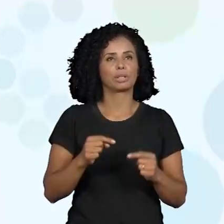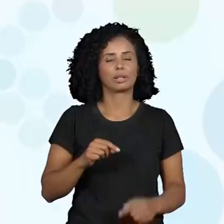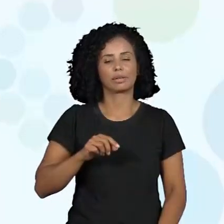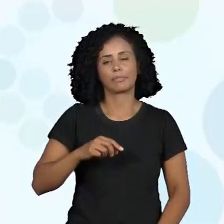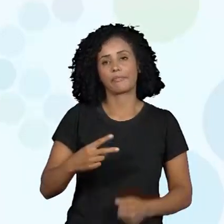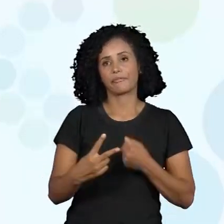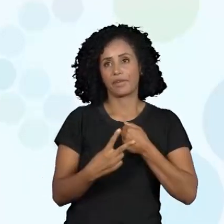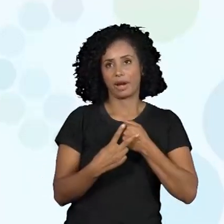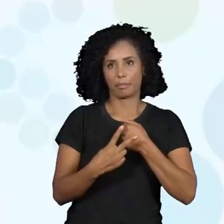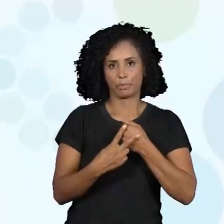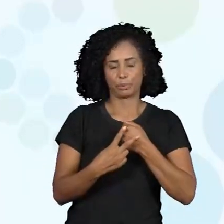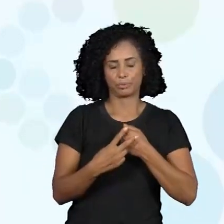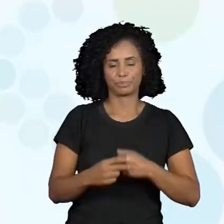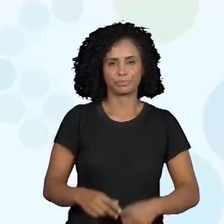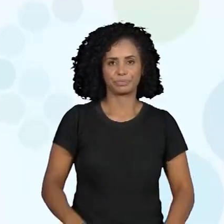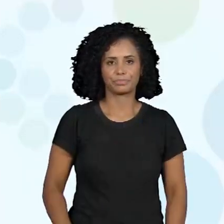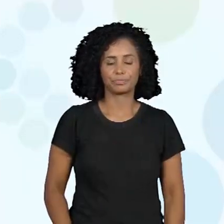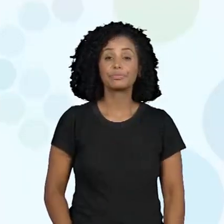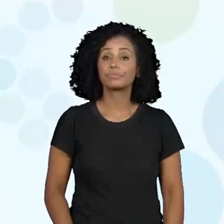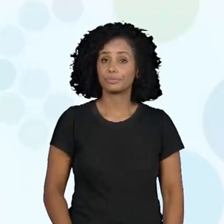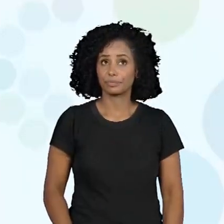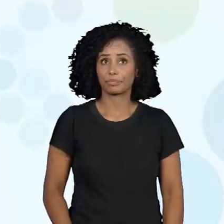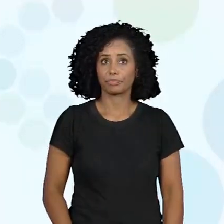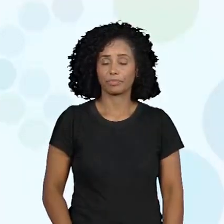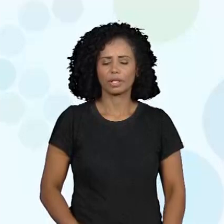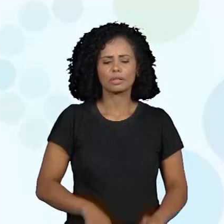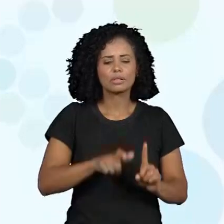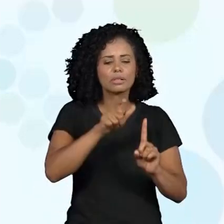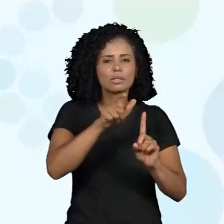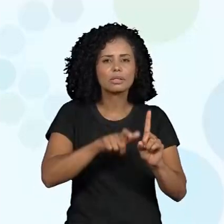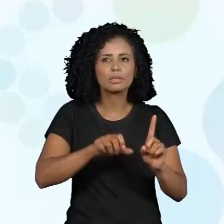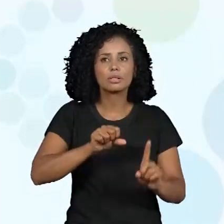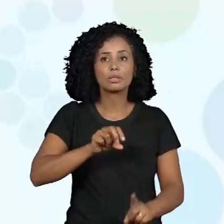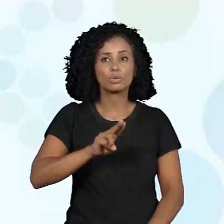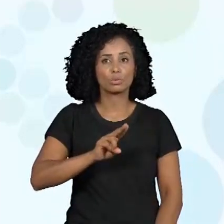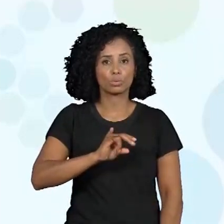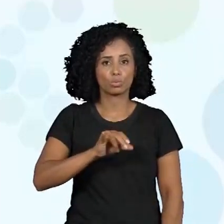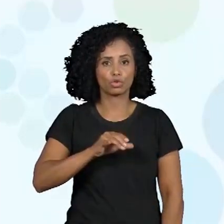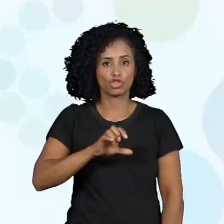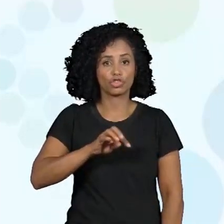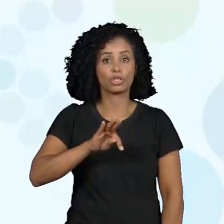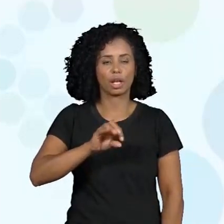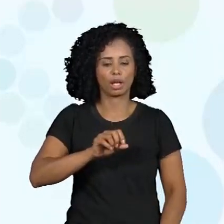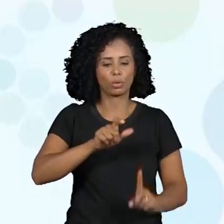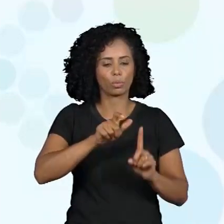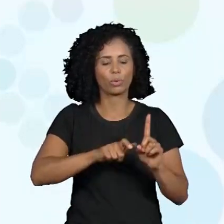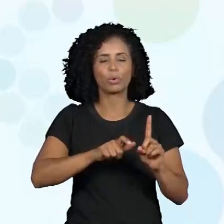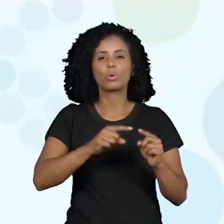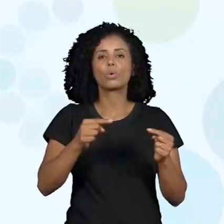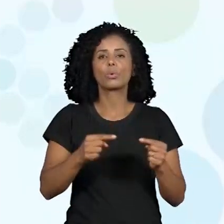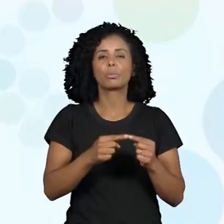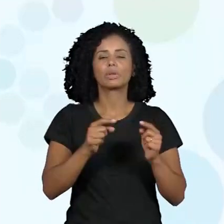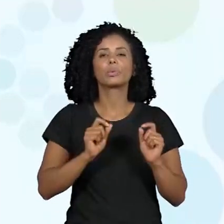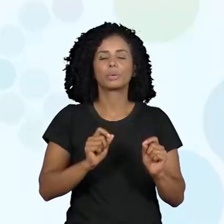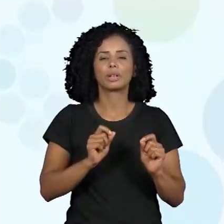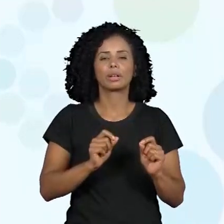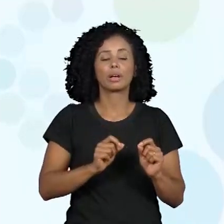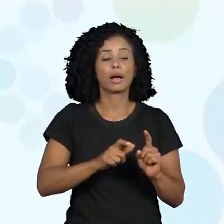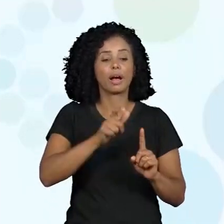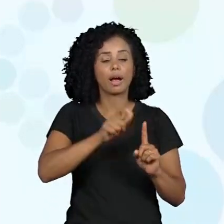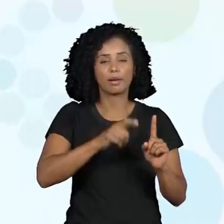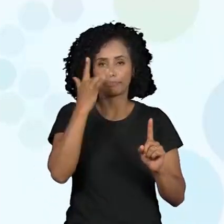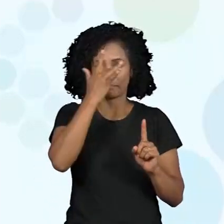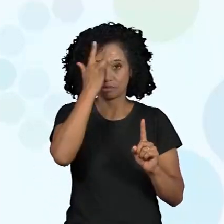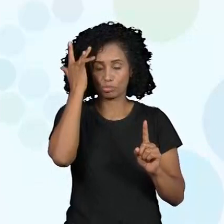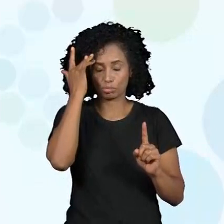verbos Olá eu sou jeitos referem-se a quem pratica